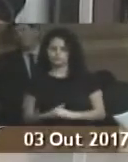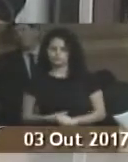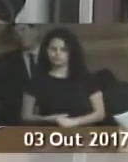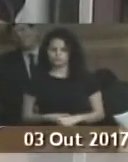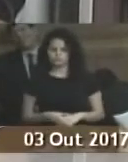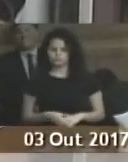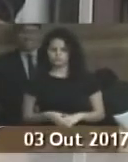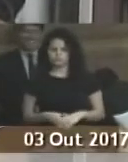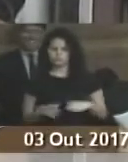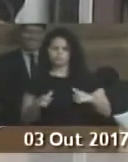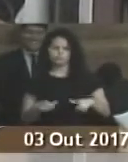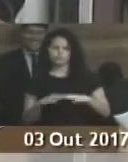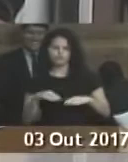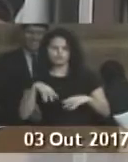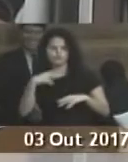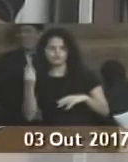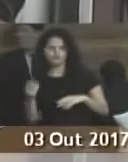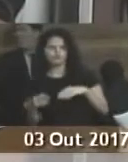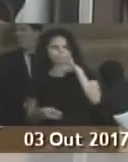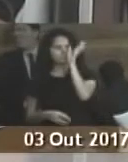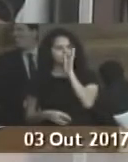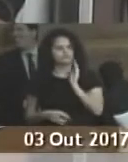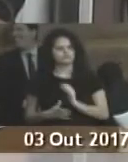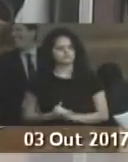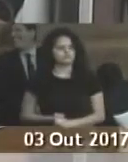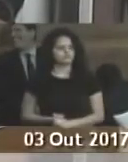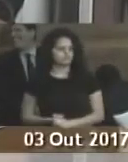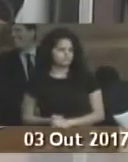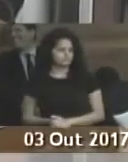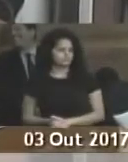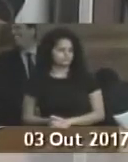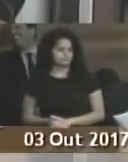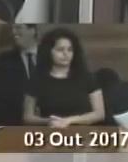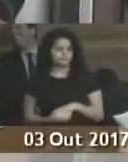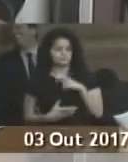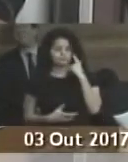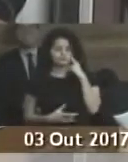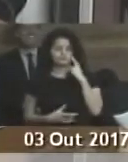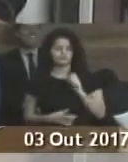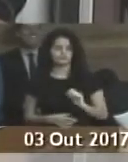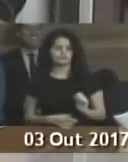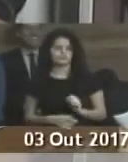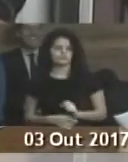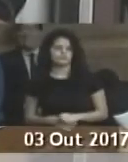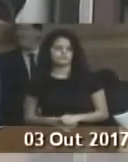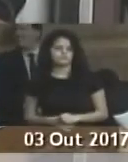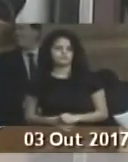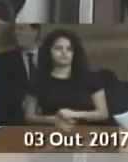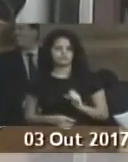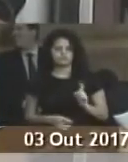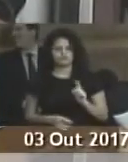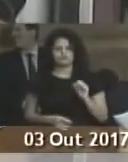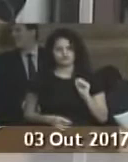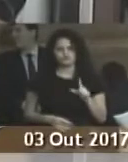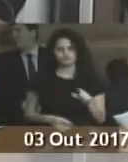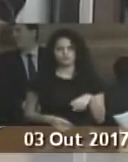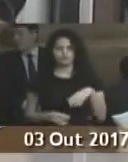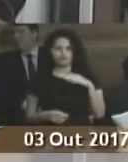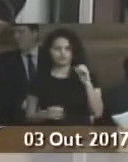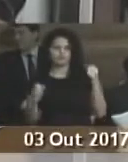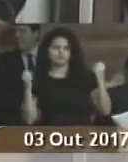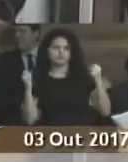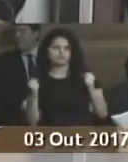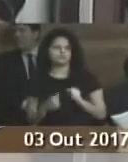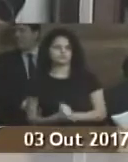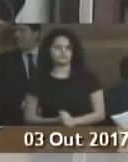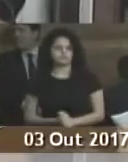representando nossa cidade, trilhando o caminho dela. Então, a gente vê que não é ser só o atleta, o competidor, o